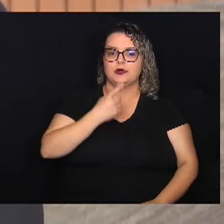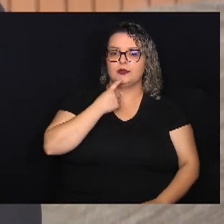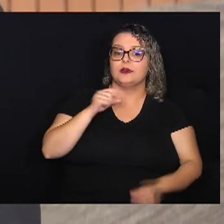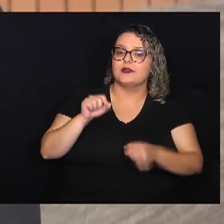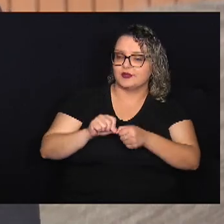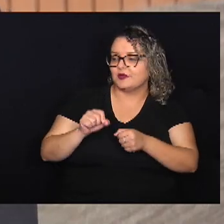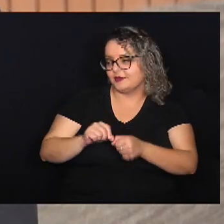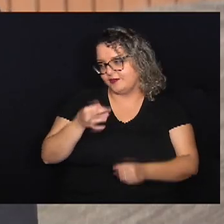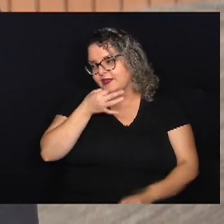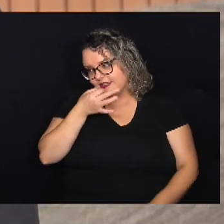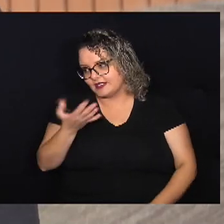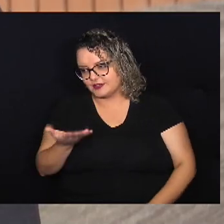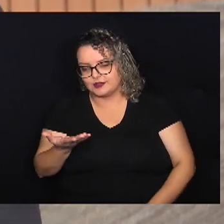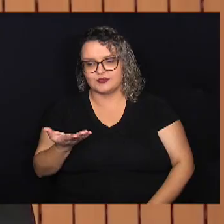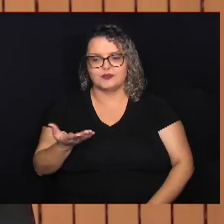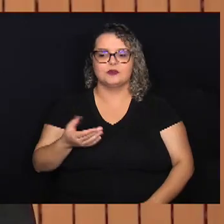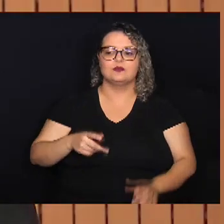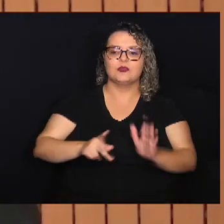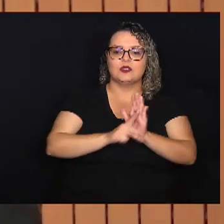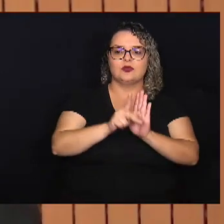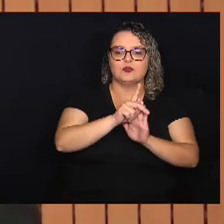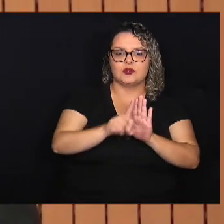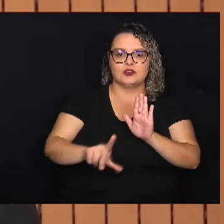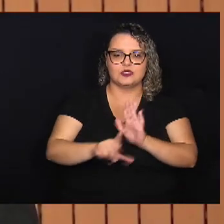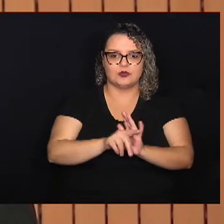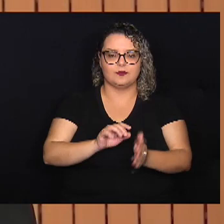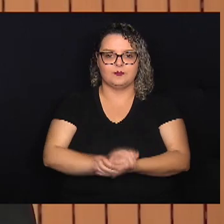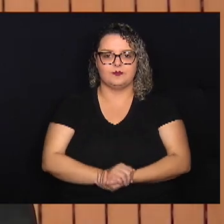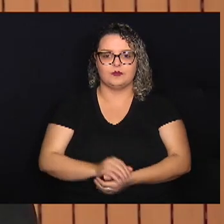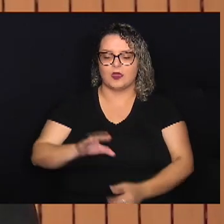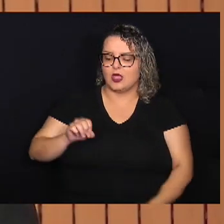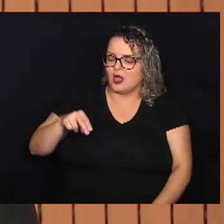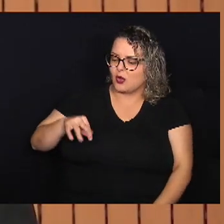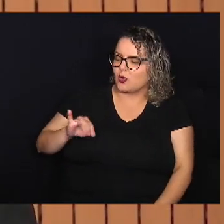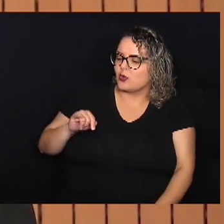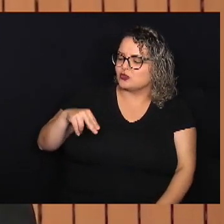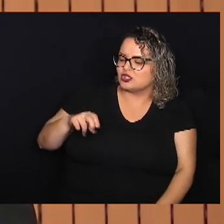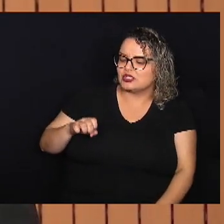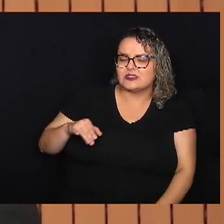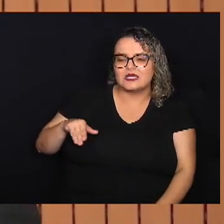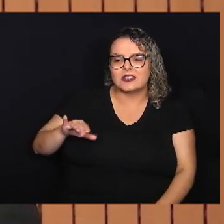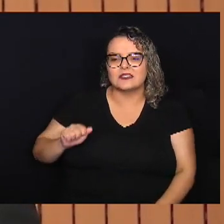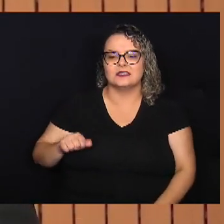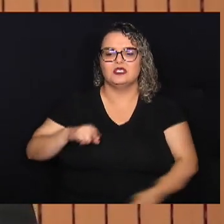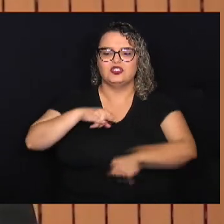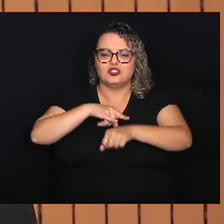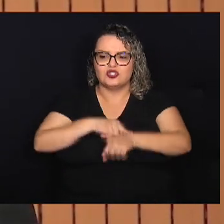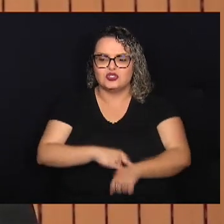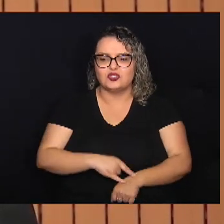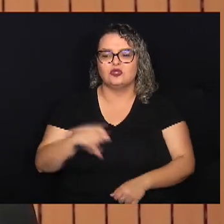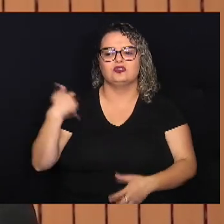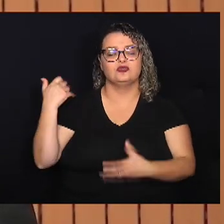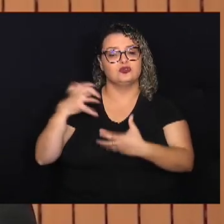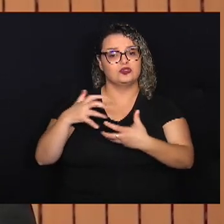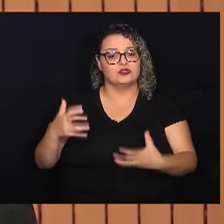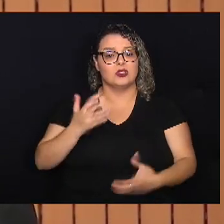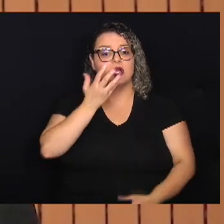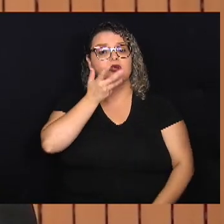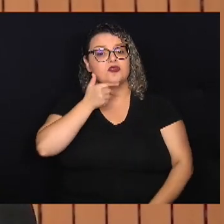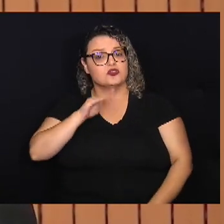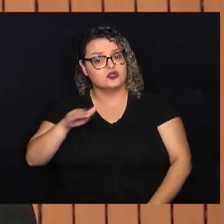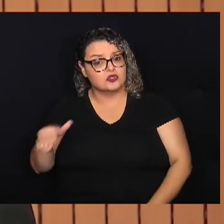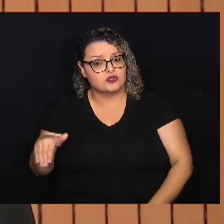a sugestão para o projeto de lei. A continência urinária, a questão dos idosos, a questão das crianças, a questão das pessoas